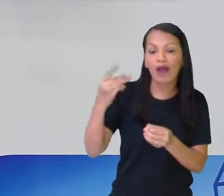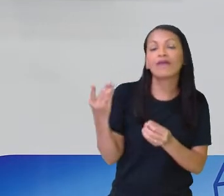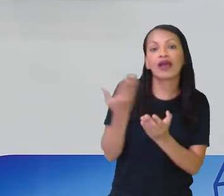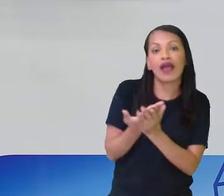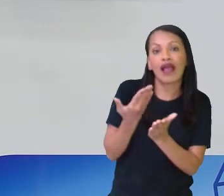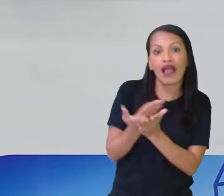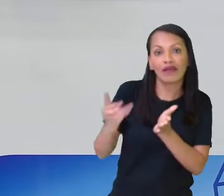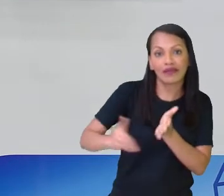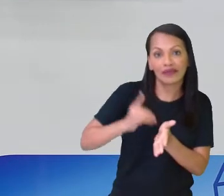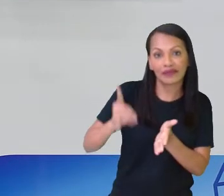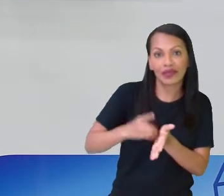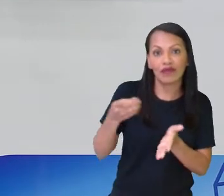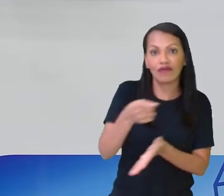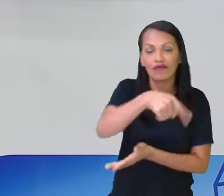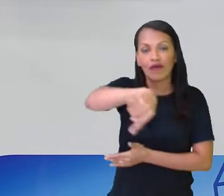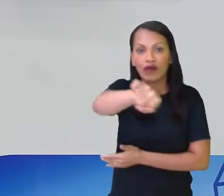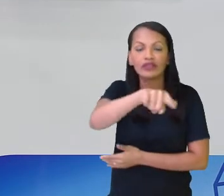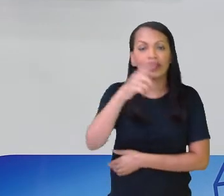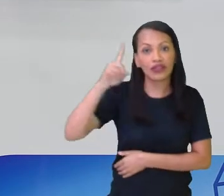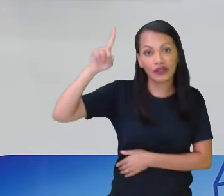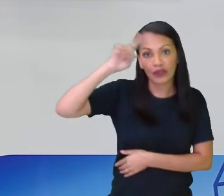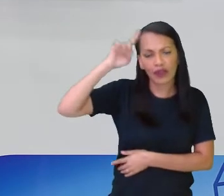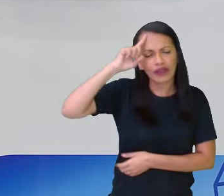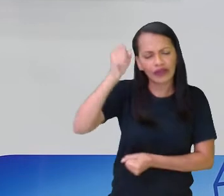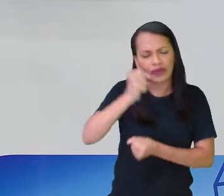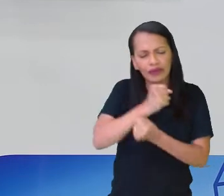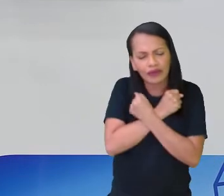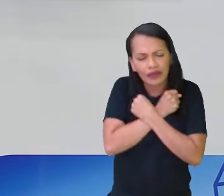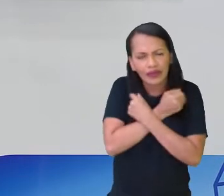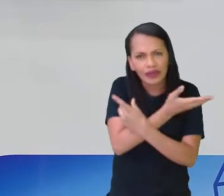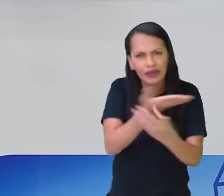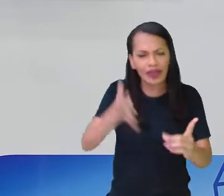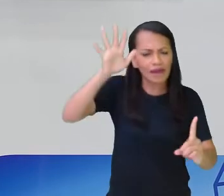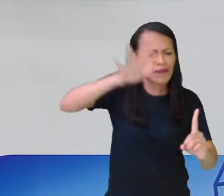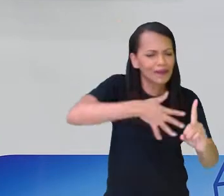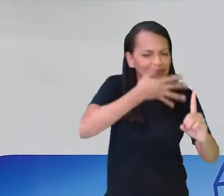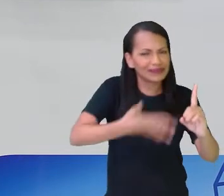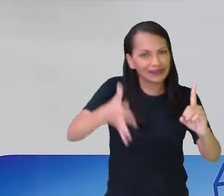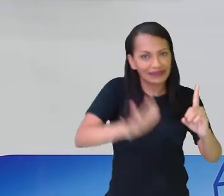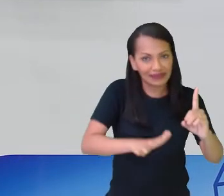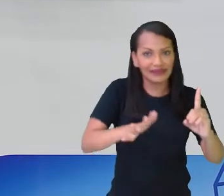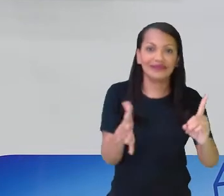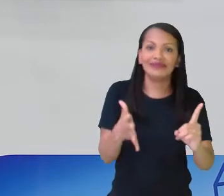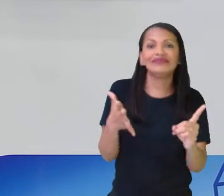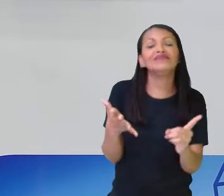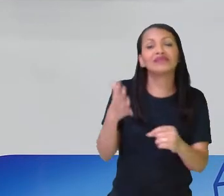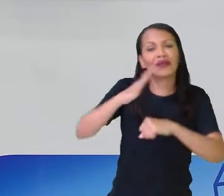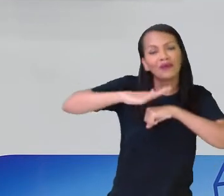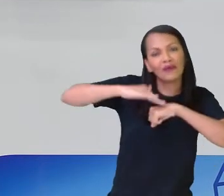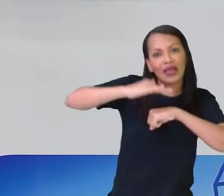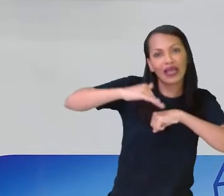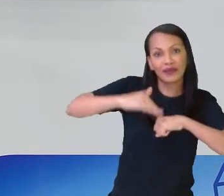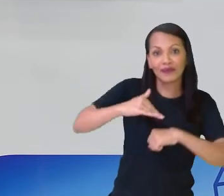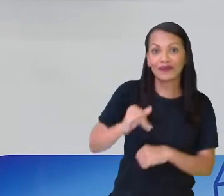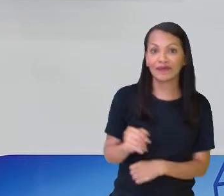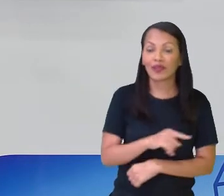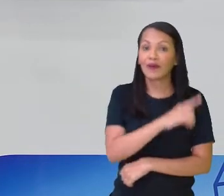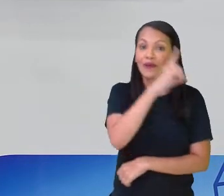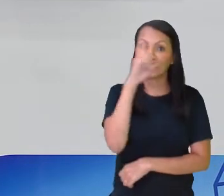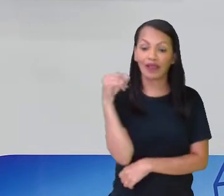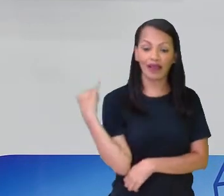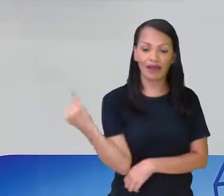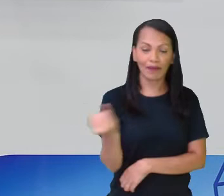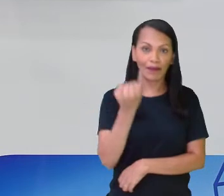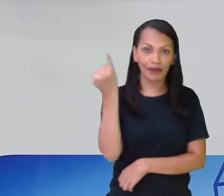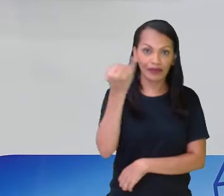Você que está aqui conosco todos os dias, receba aqui a nossa homenagem, o nosso carinho por esse dia tão importante que é o seu dia. Então,